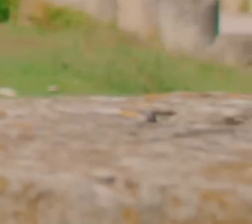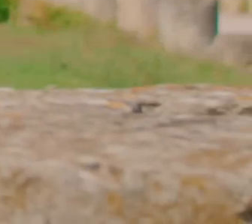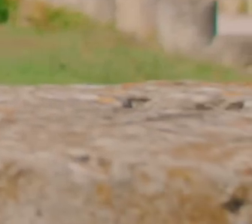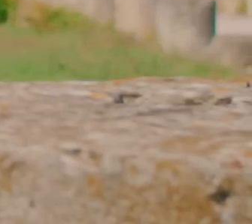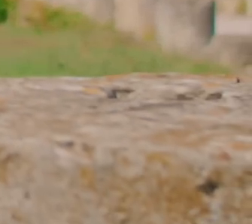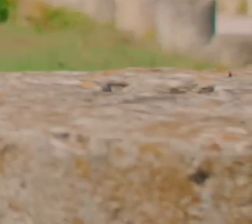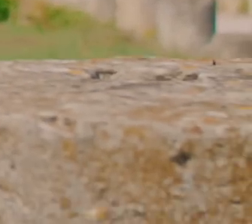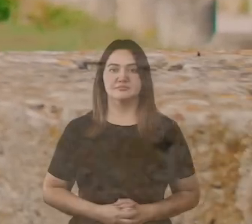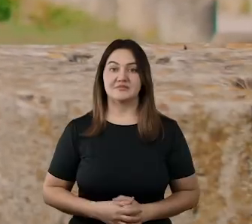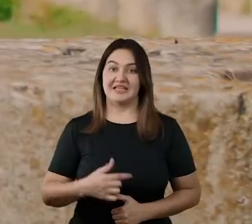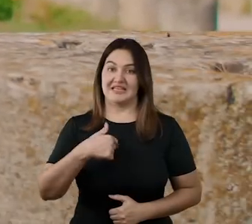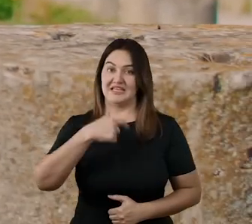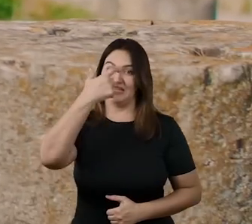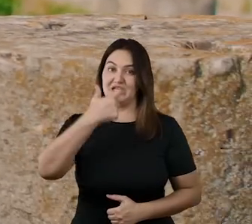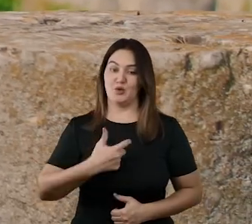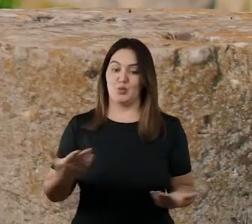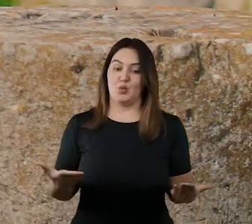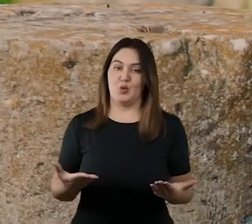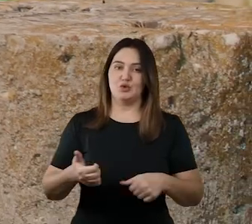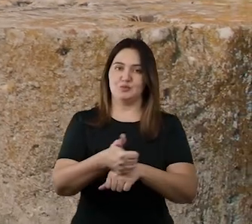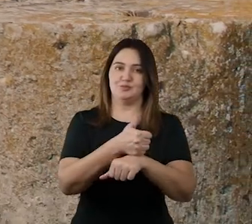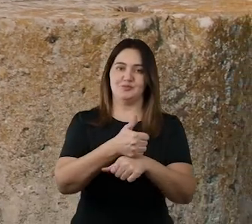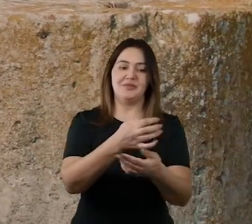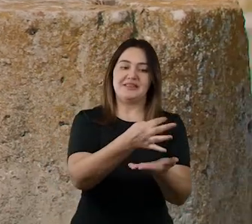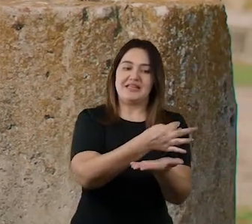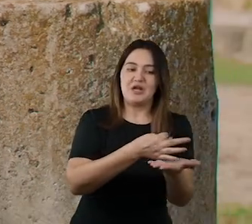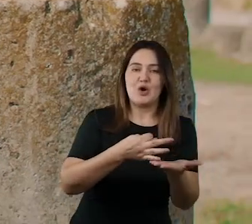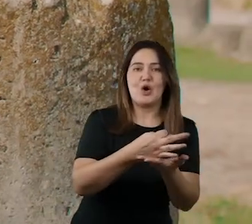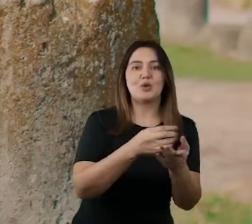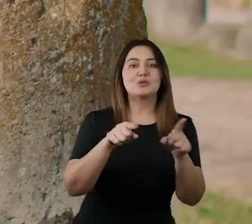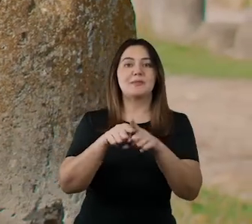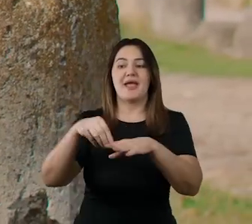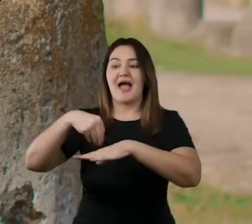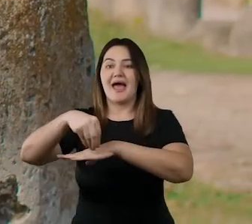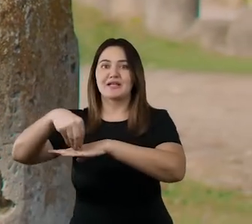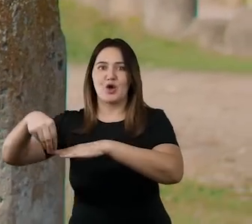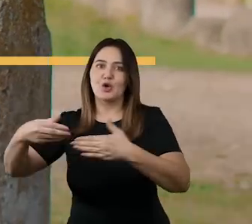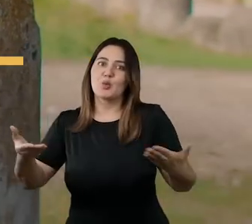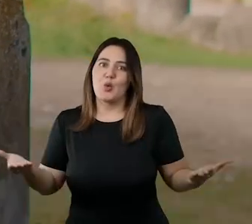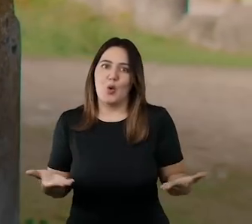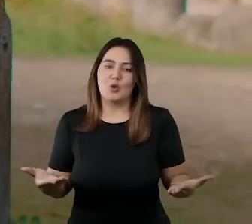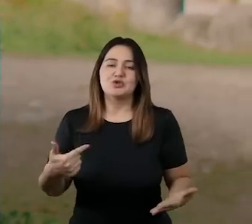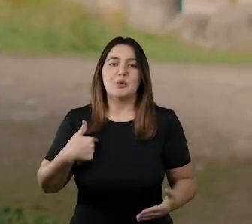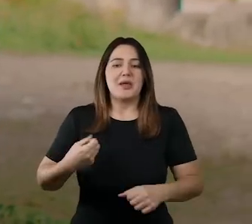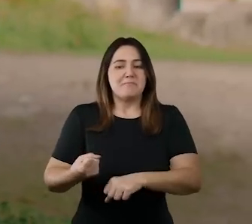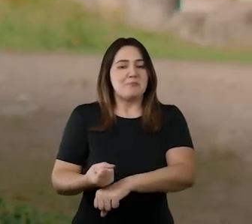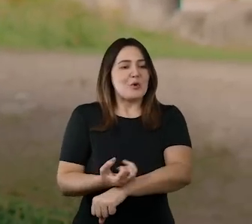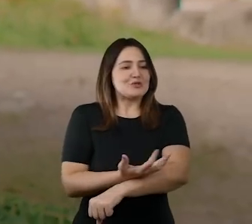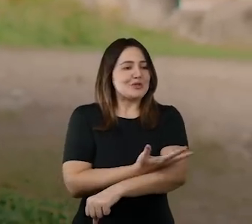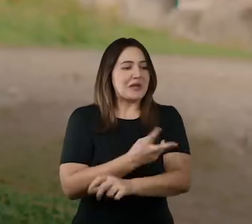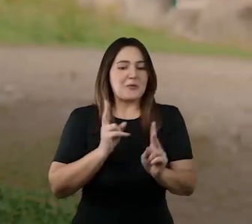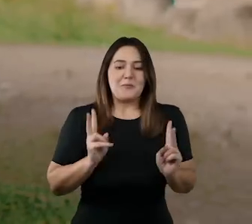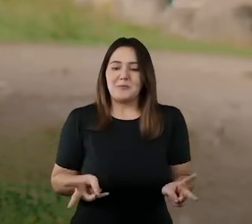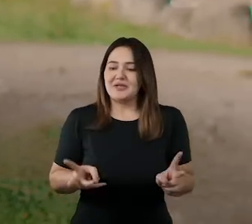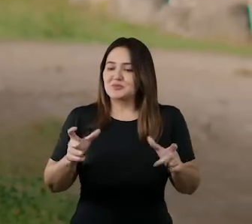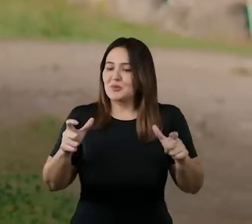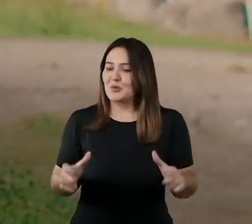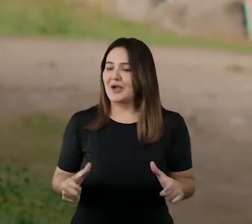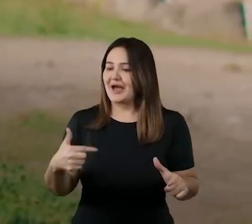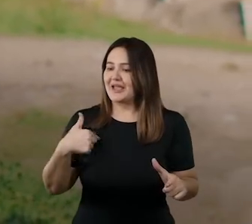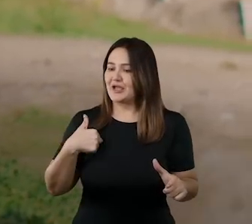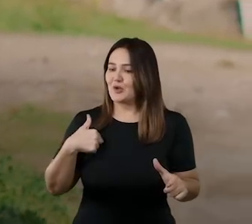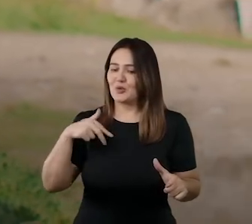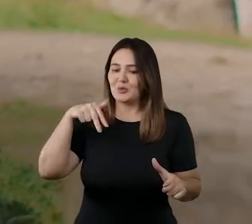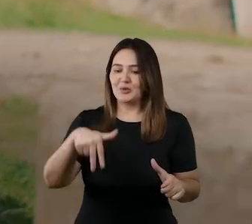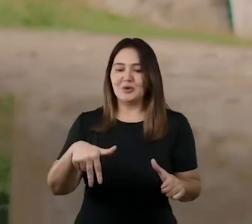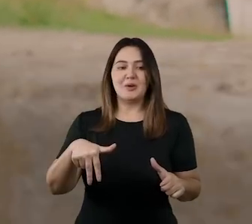Como teólogo e arqueólogo, eu confesso que fico emocionado em imaginar que Paulo passou por aqui. E fico tentando até entender,